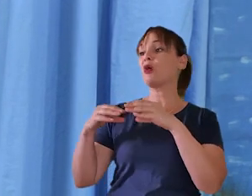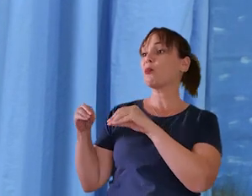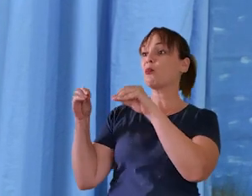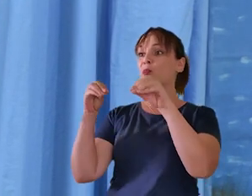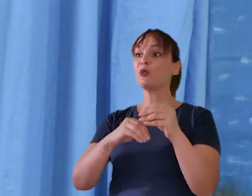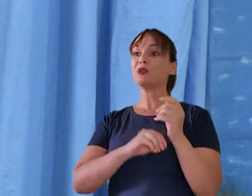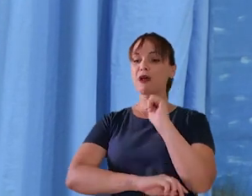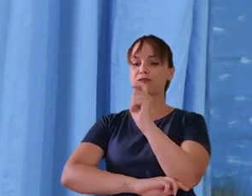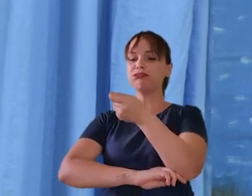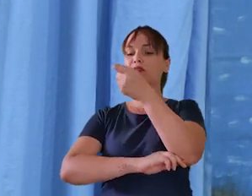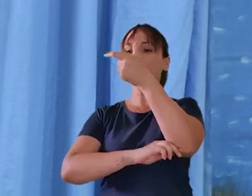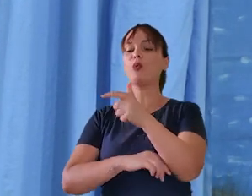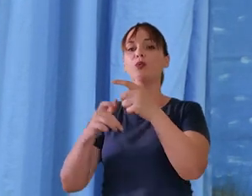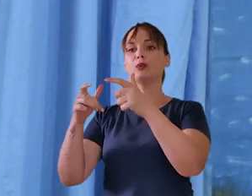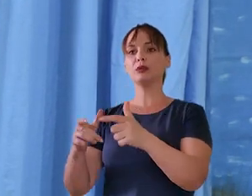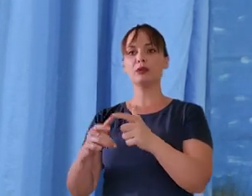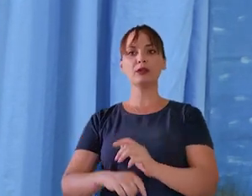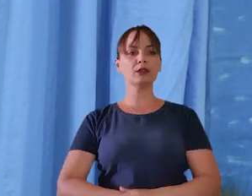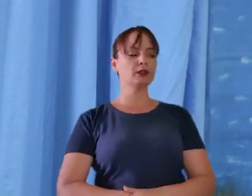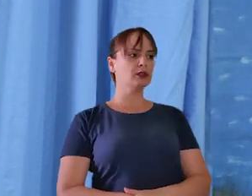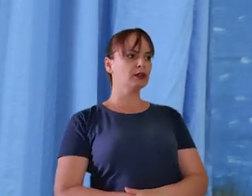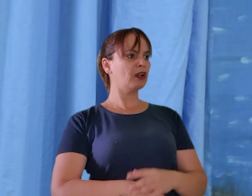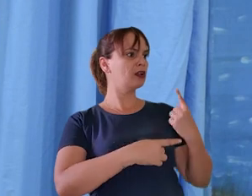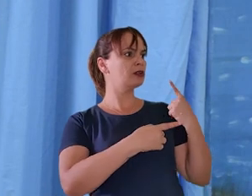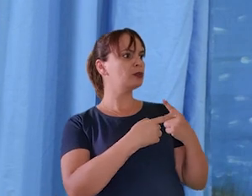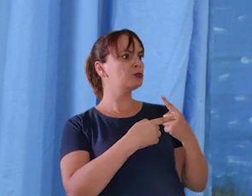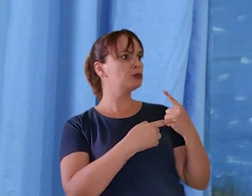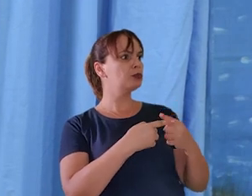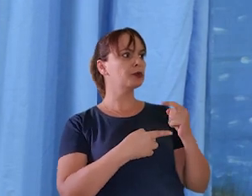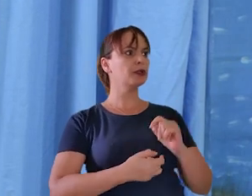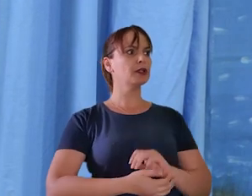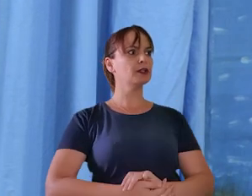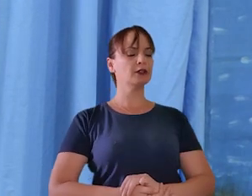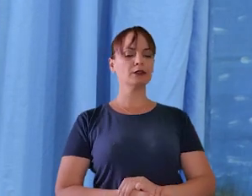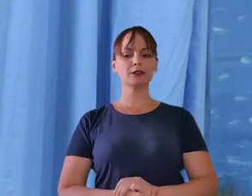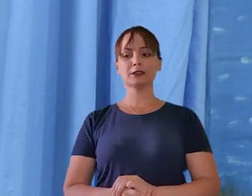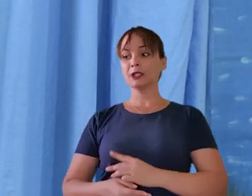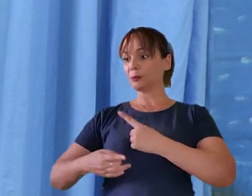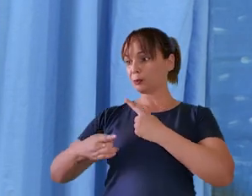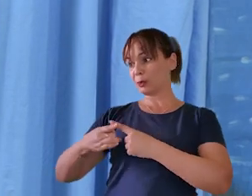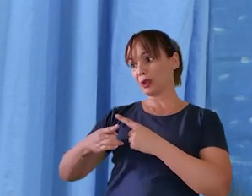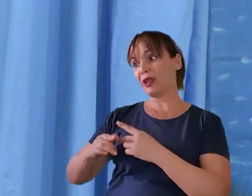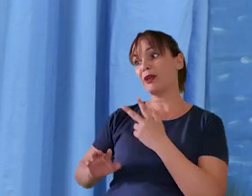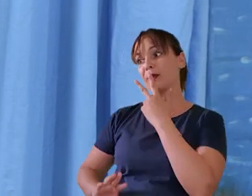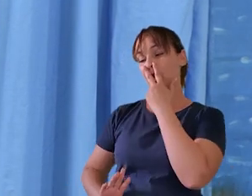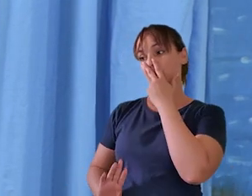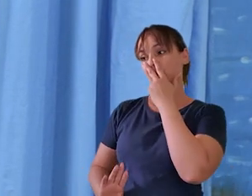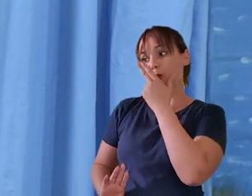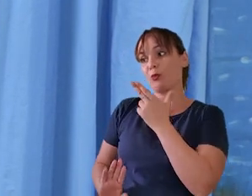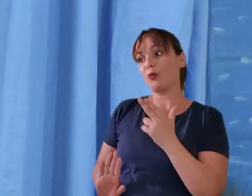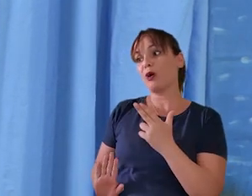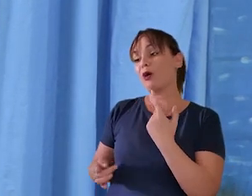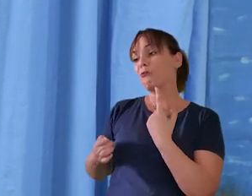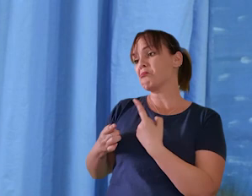em outro lugar. Ah, mas por quê? Ora, porque parece que foi tudo